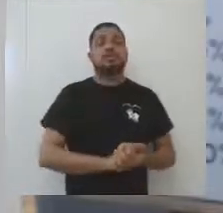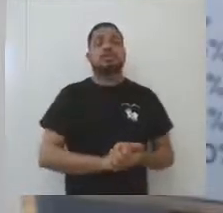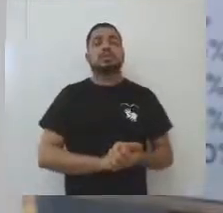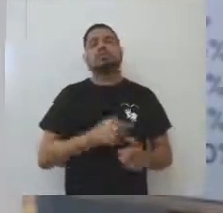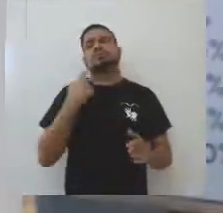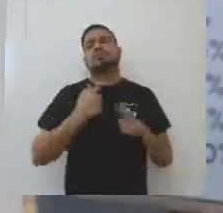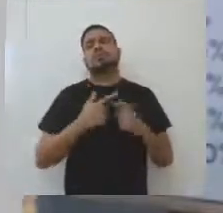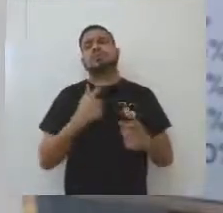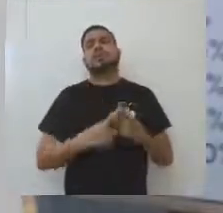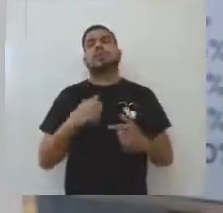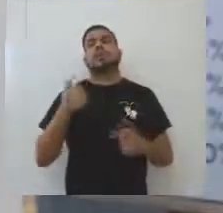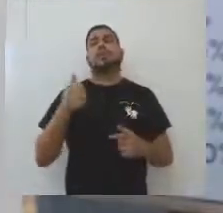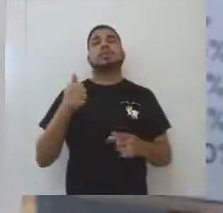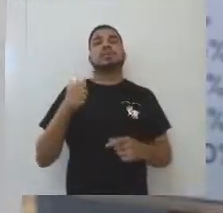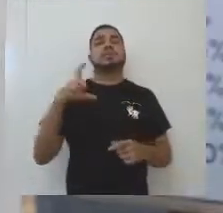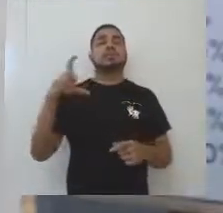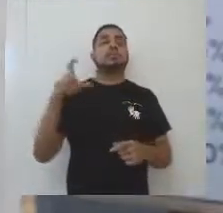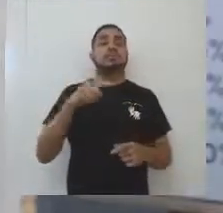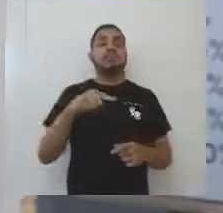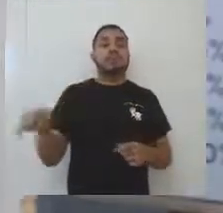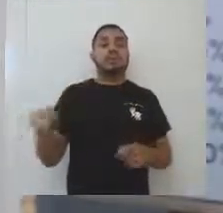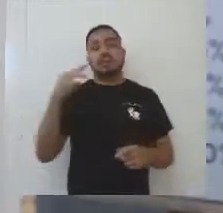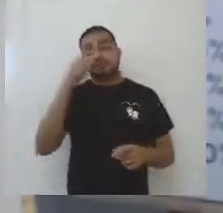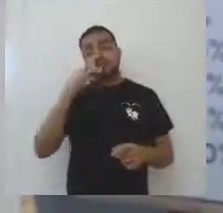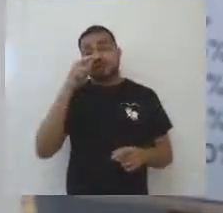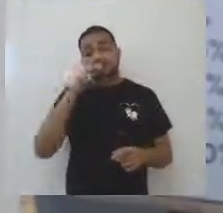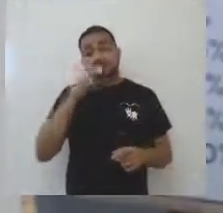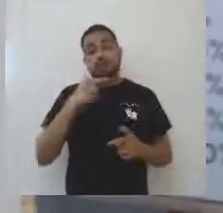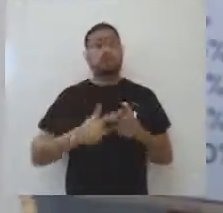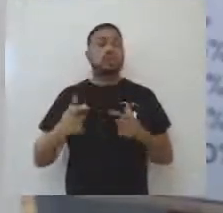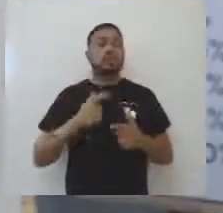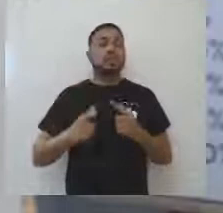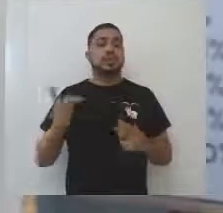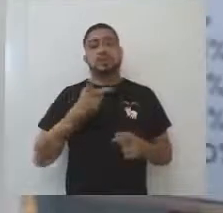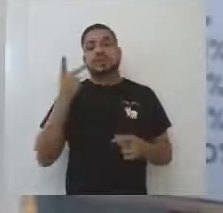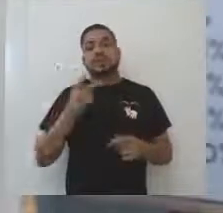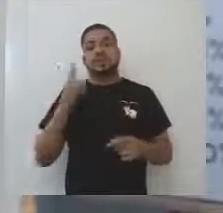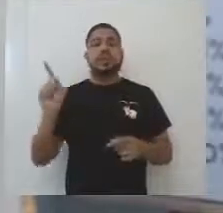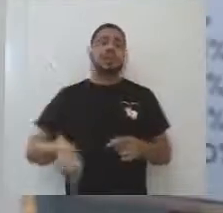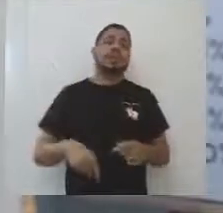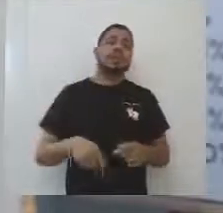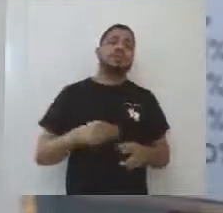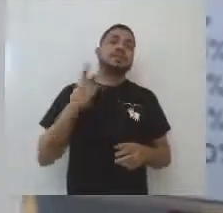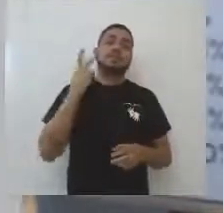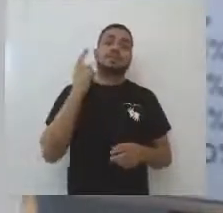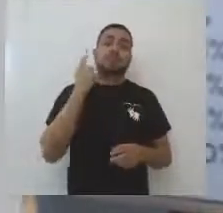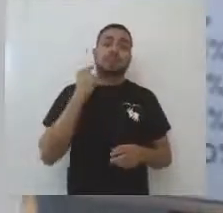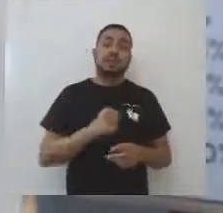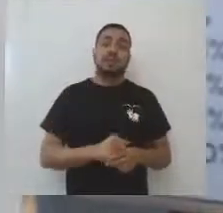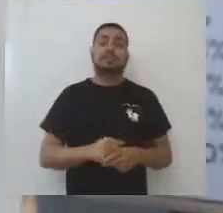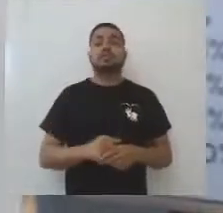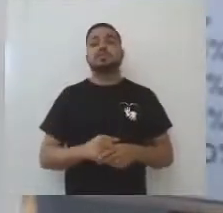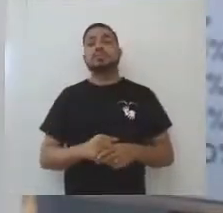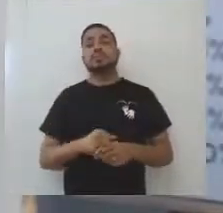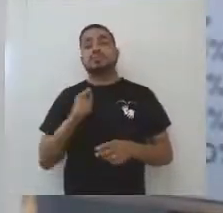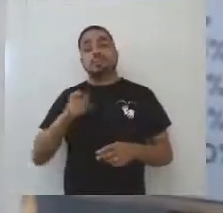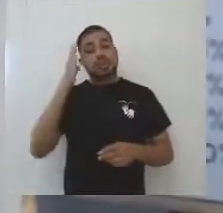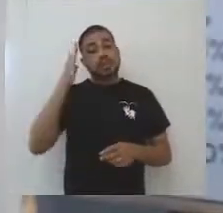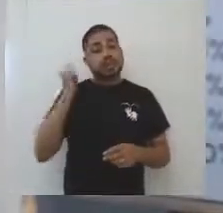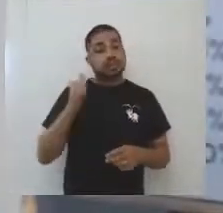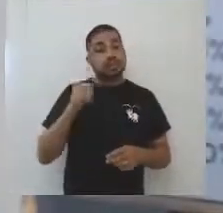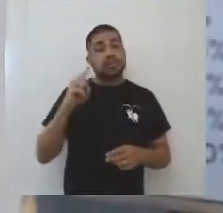Andrei, por que azão traço? A mesma coisa. O problema está dizendo que ela é normal. Normal, tu sabe